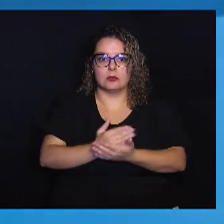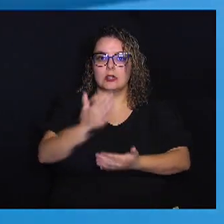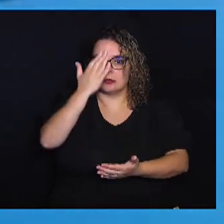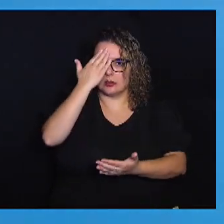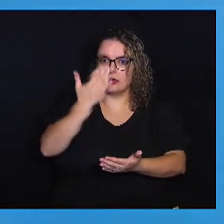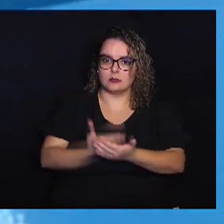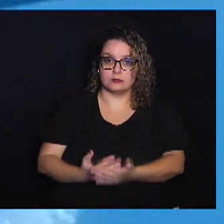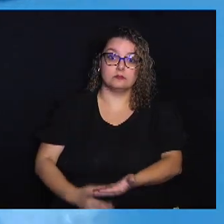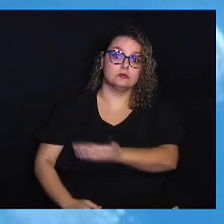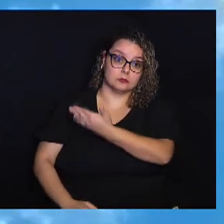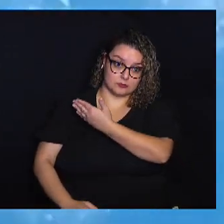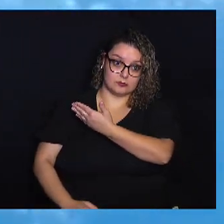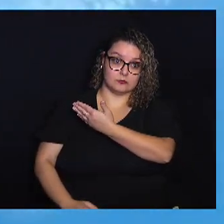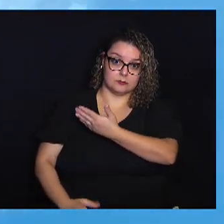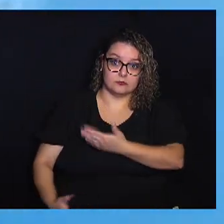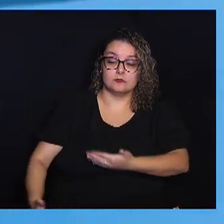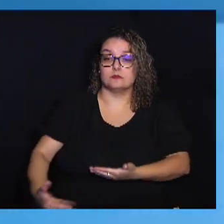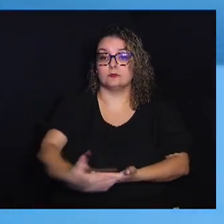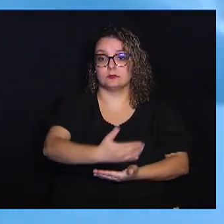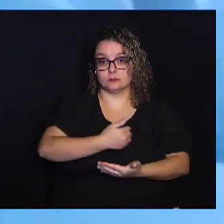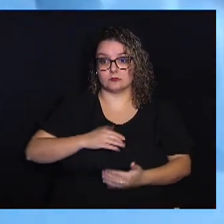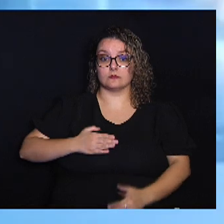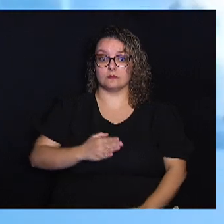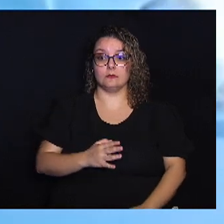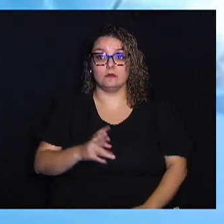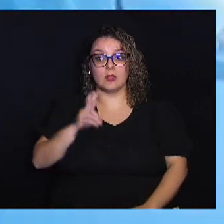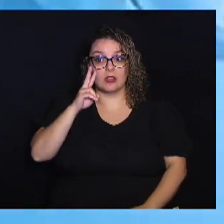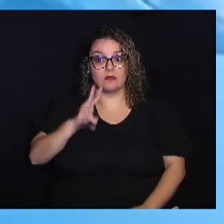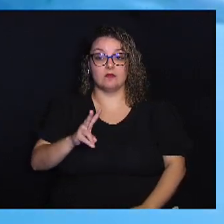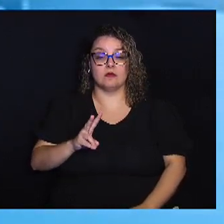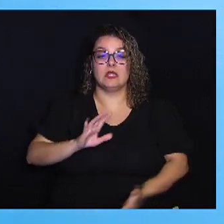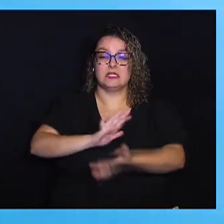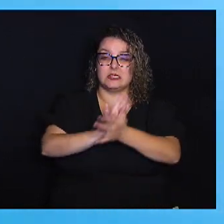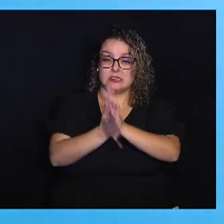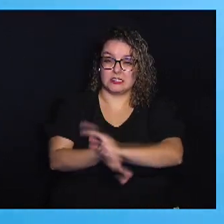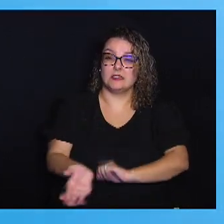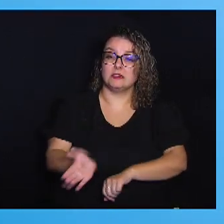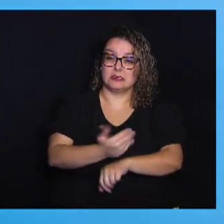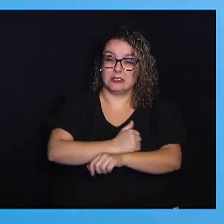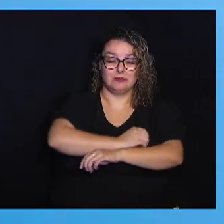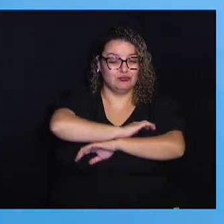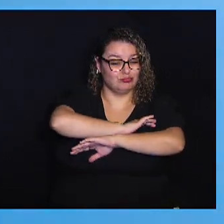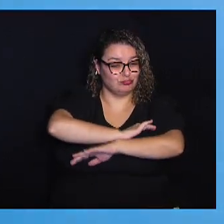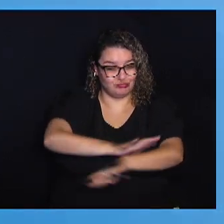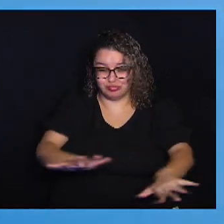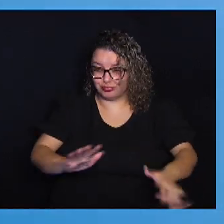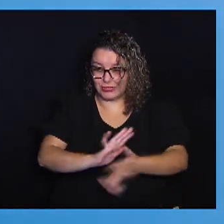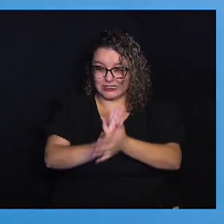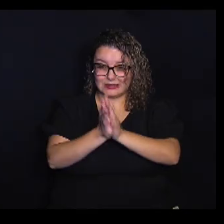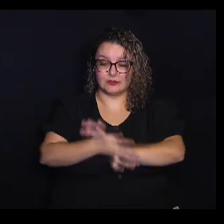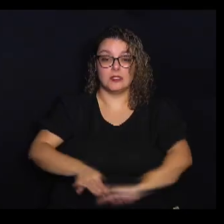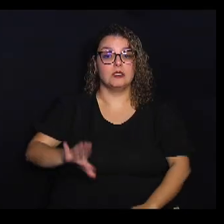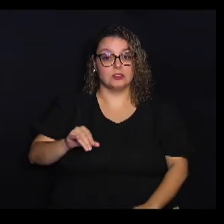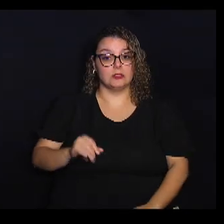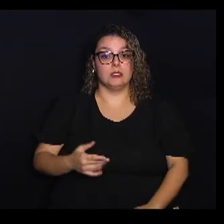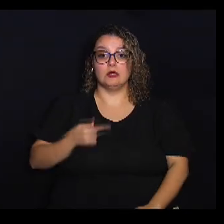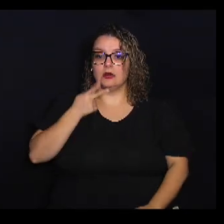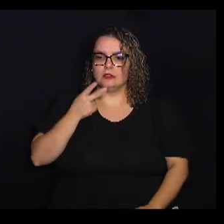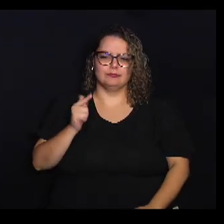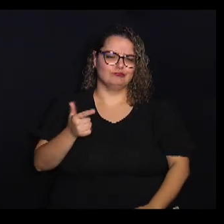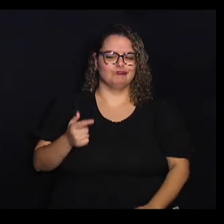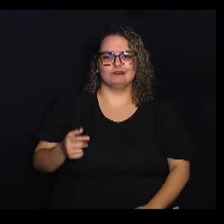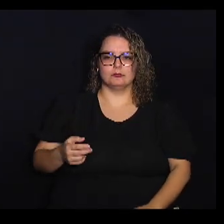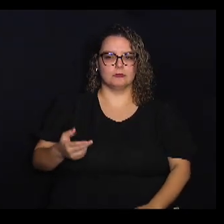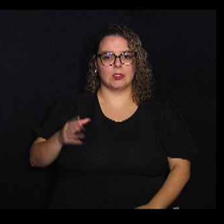que a captura abundante deste peixe antevê catástrofes avassaladoras. Cientistas alegam que não há